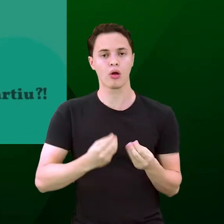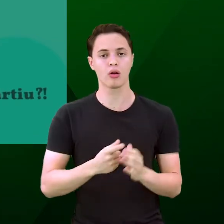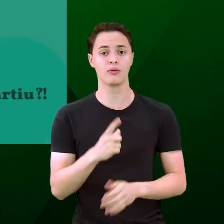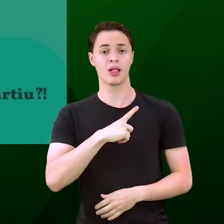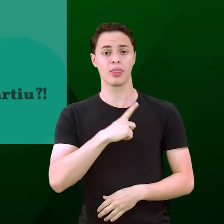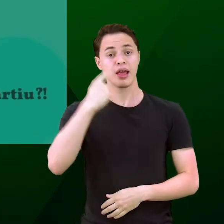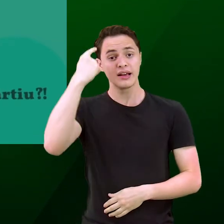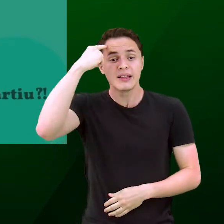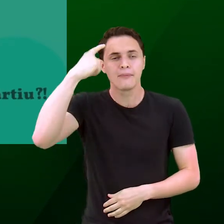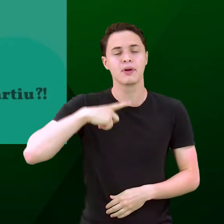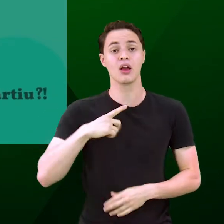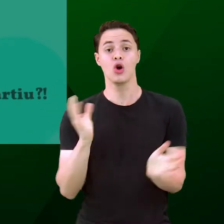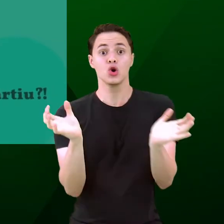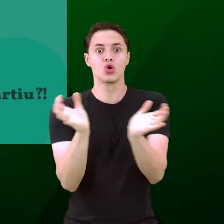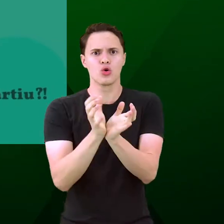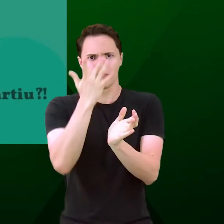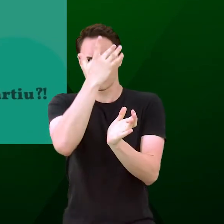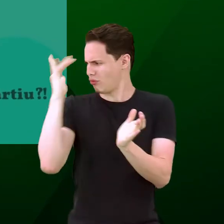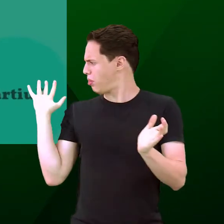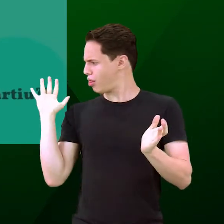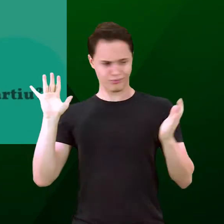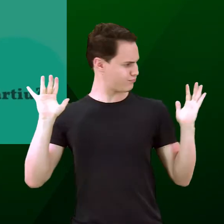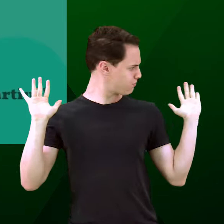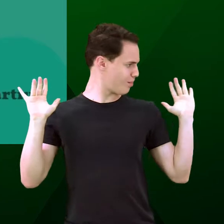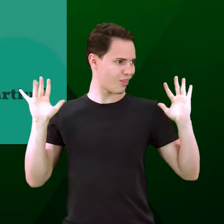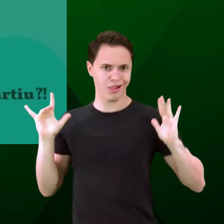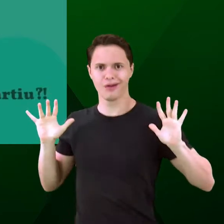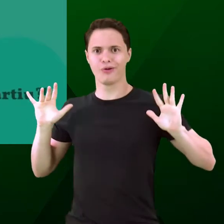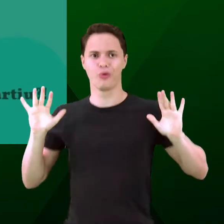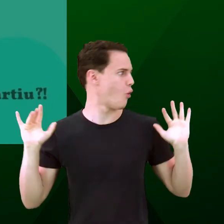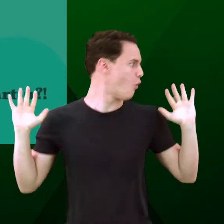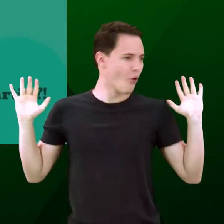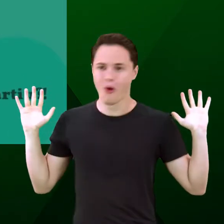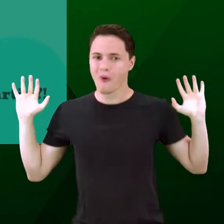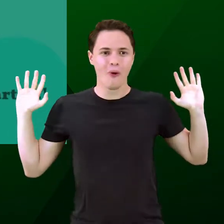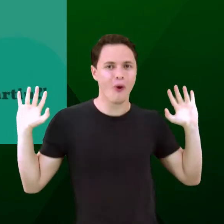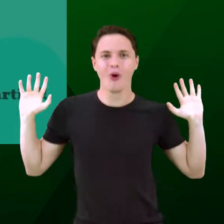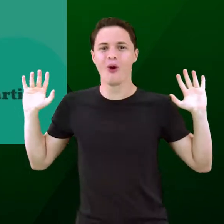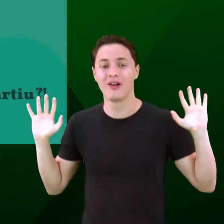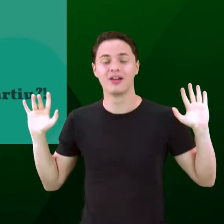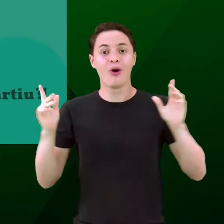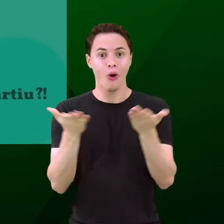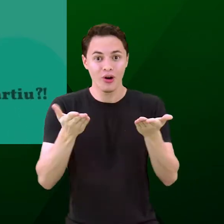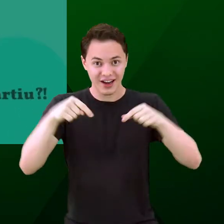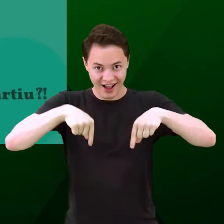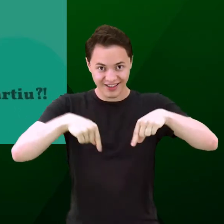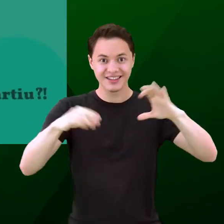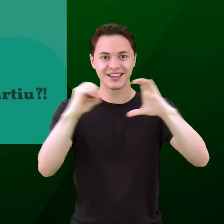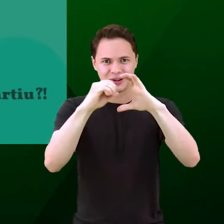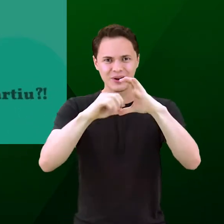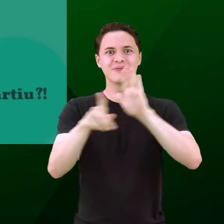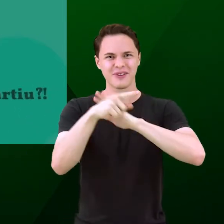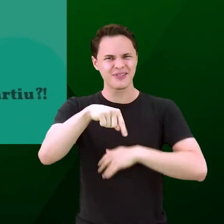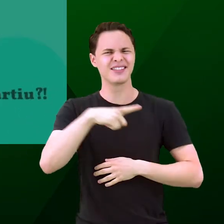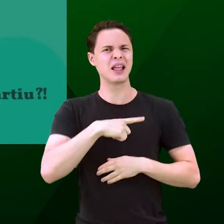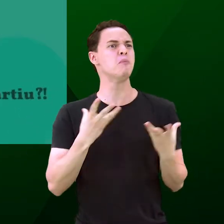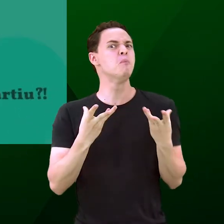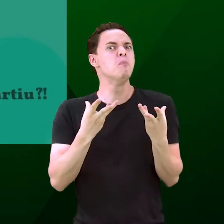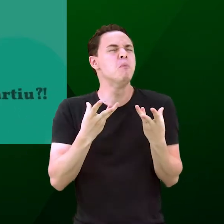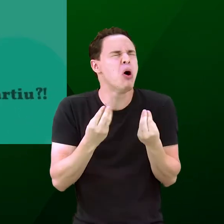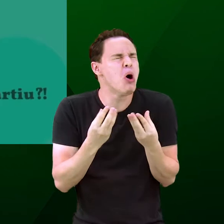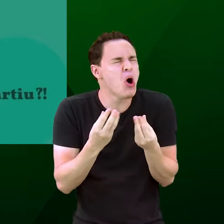meus exames de rotina prontos, eu posso começar o médico me autorizou a começar algum tipo de atividade física. Beleza, agora onde